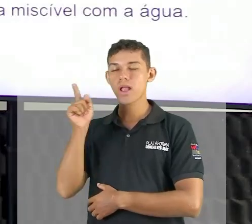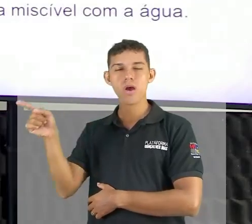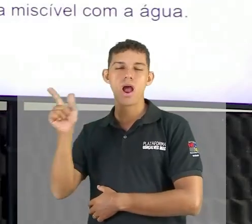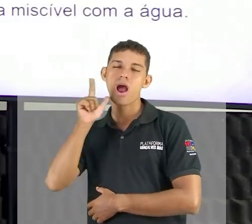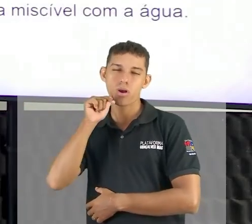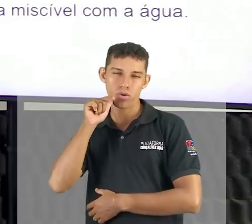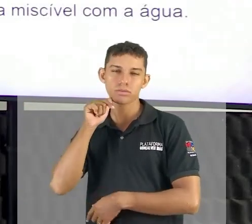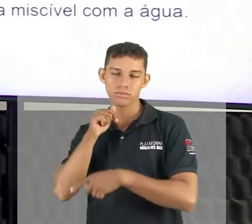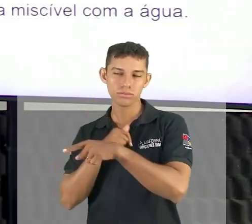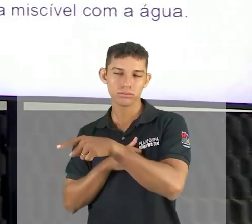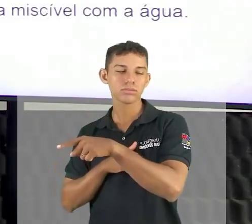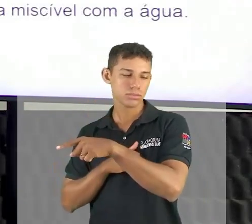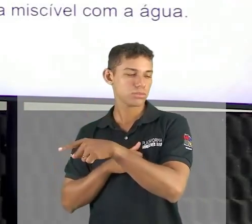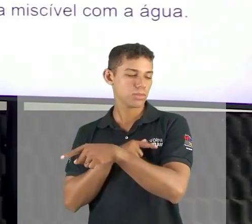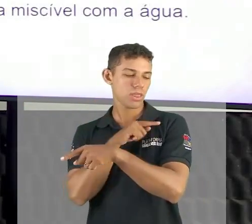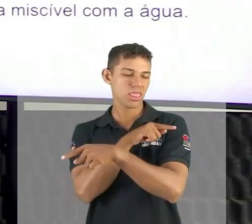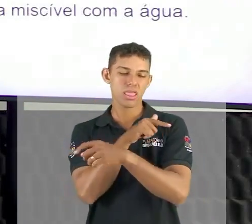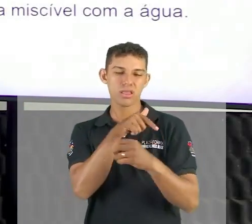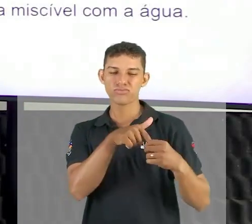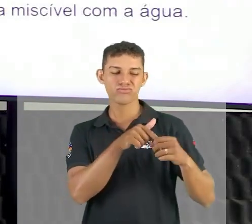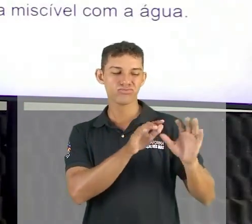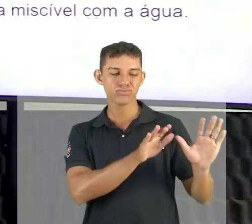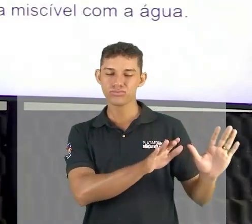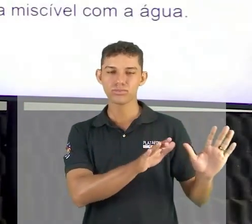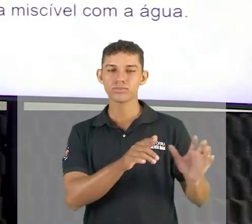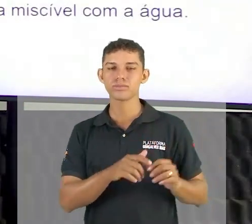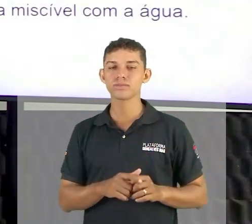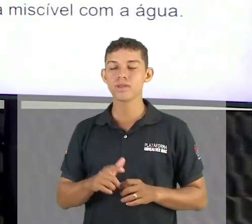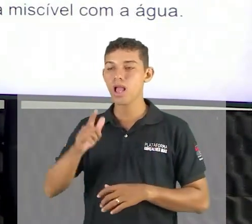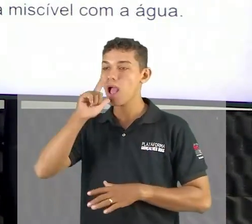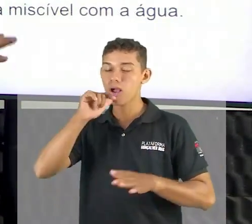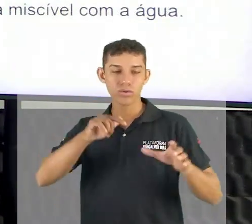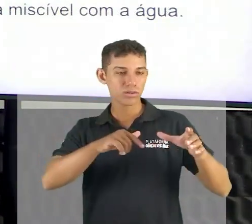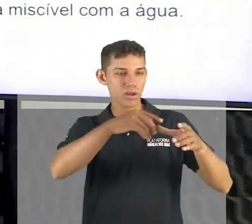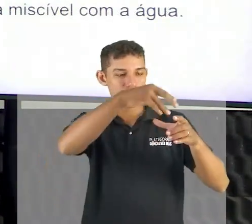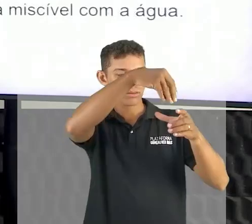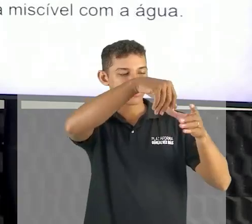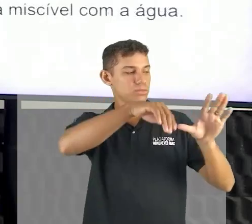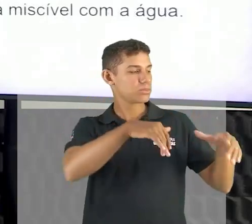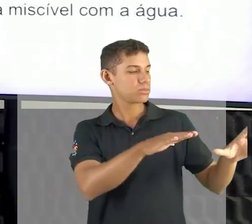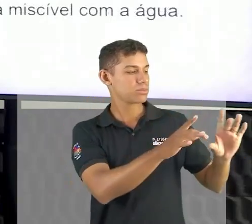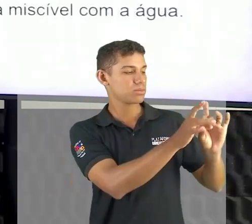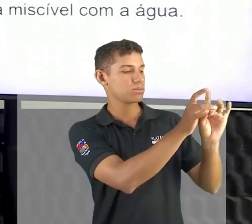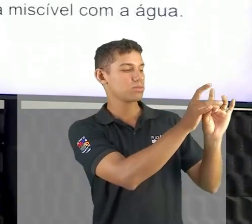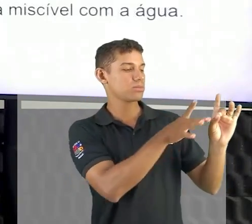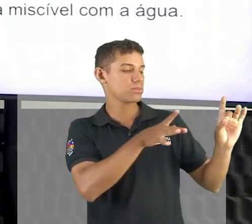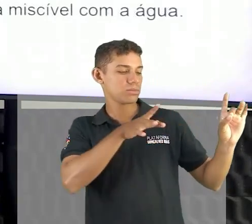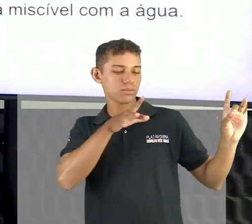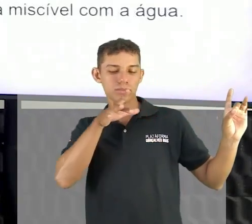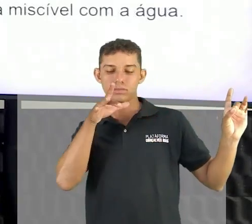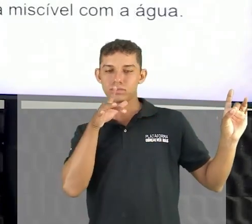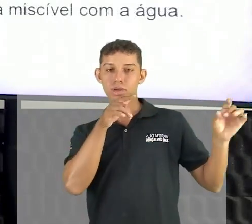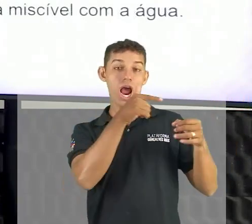água. E aí quando aparece a água, o que o etanol faz? Ele deixa a gasolina de mão e vai para onde há água.